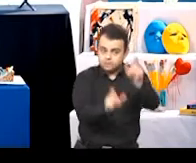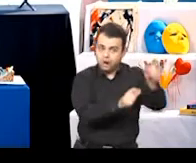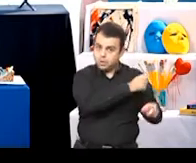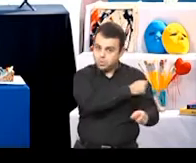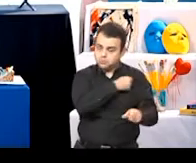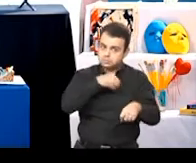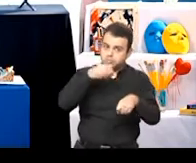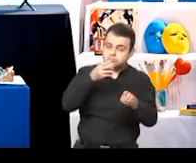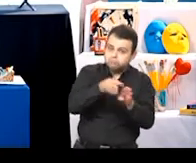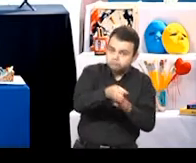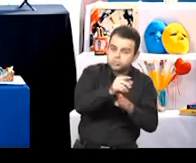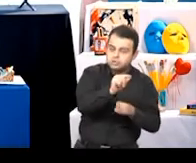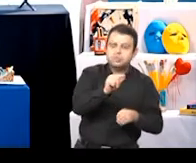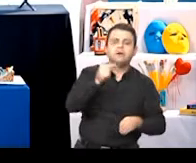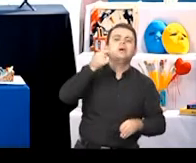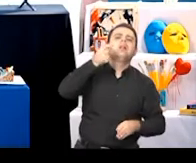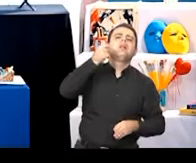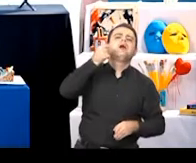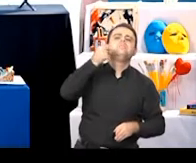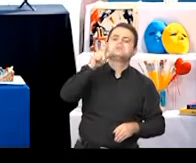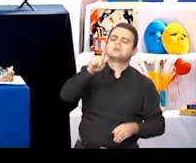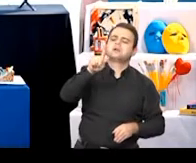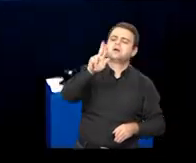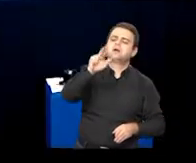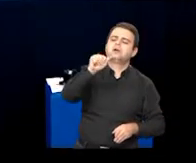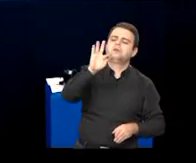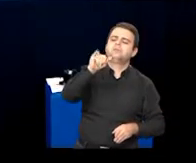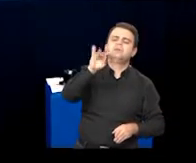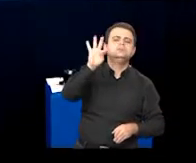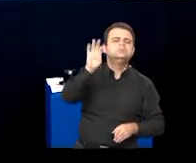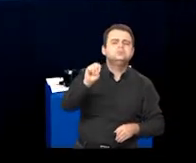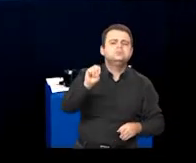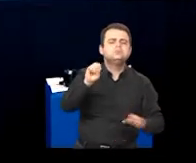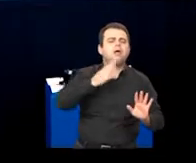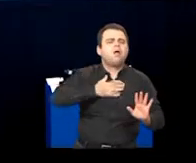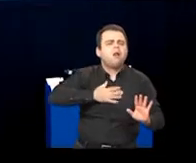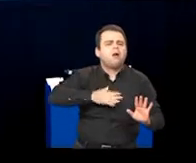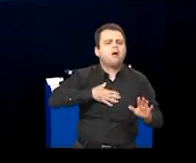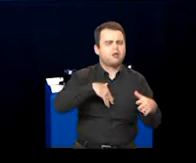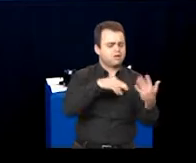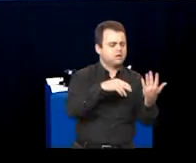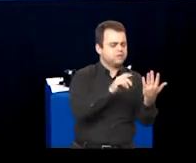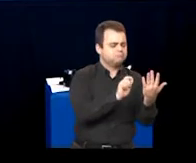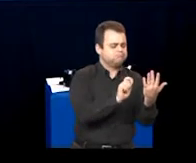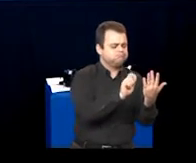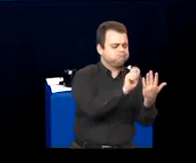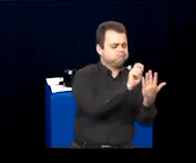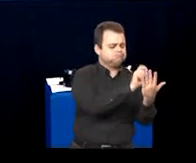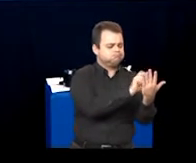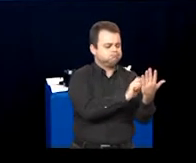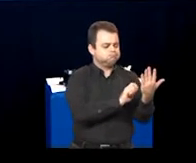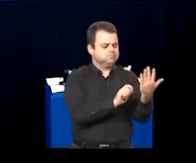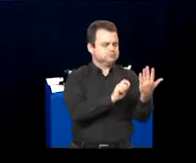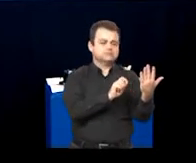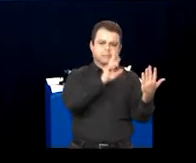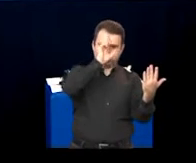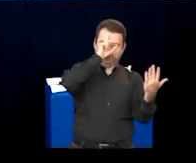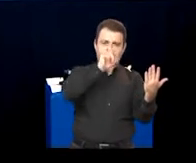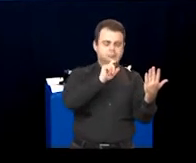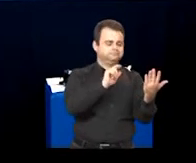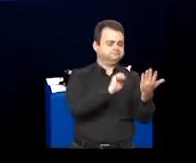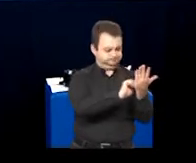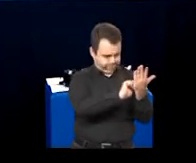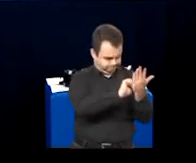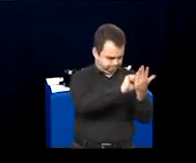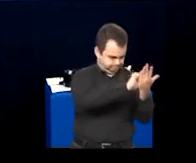alunos para fazer o desenho usando lápis grafite, de preferência traçando bem leve as formas, para que você possa